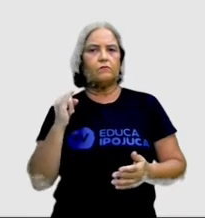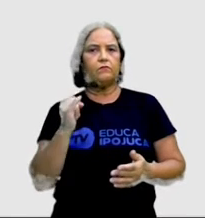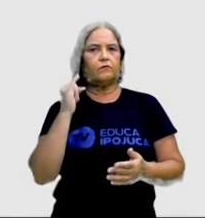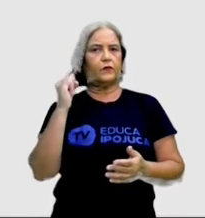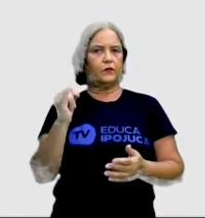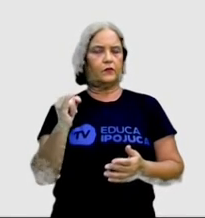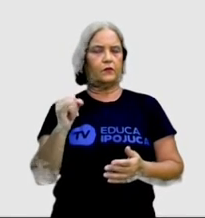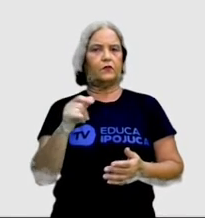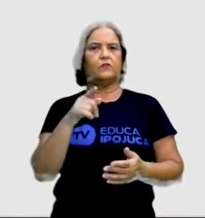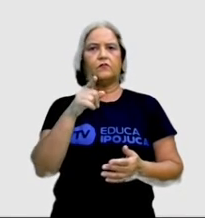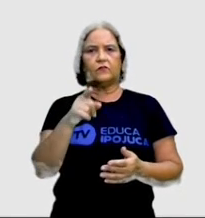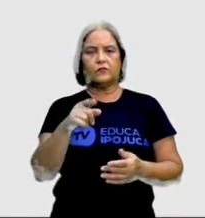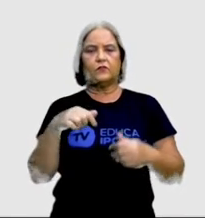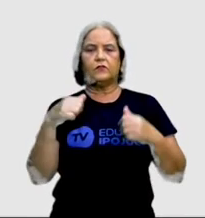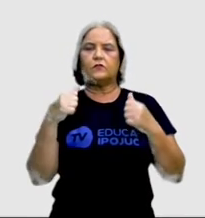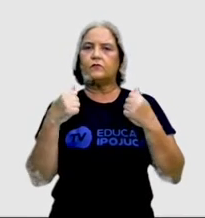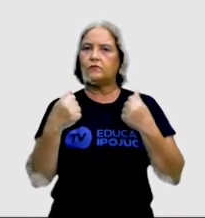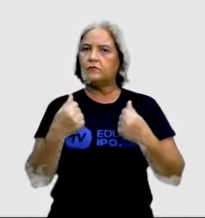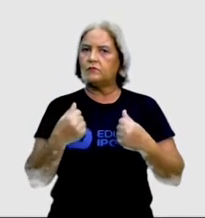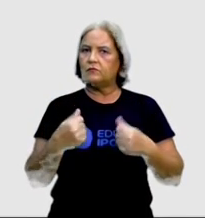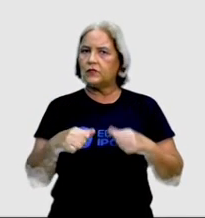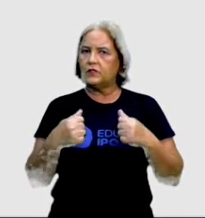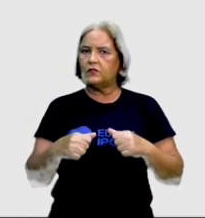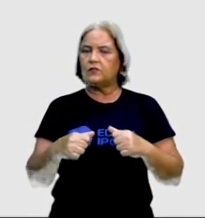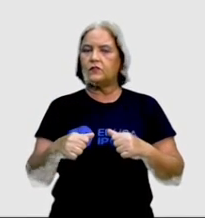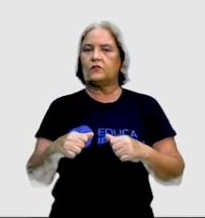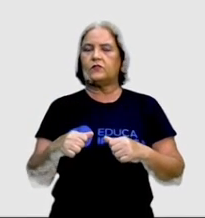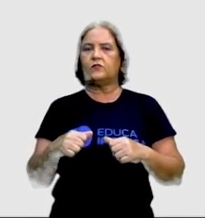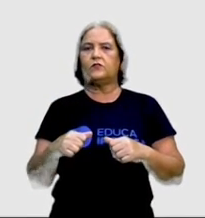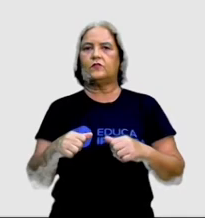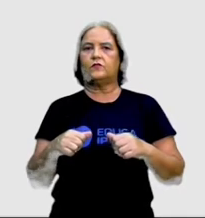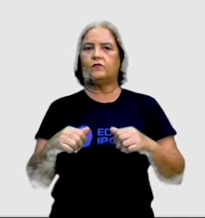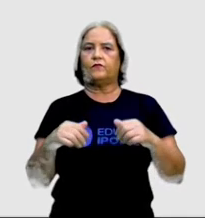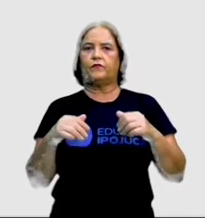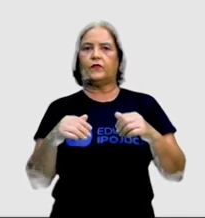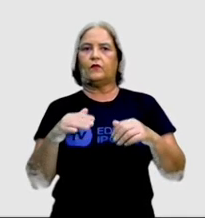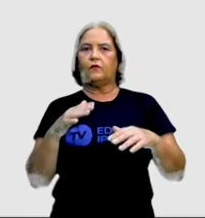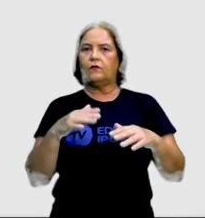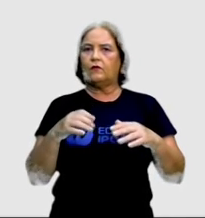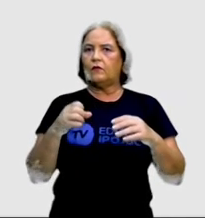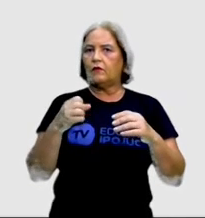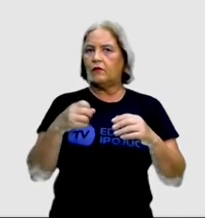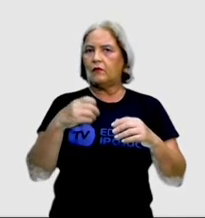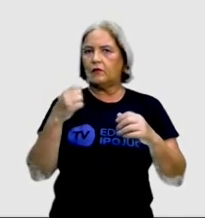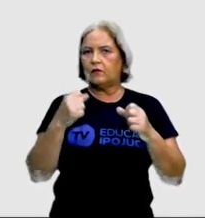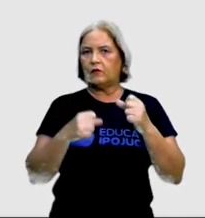sempre tratar todas as pessoas bem, ok, crianças?